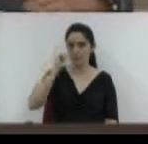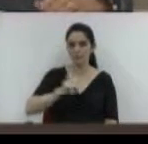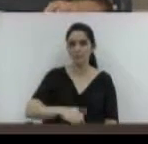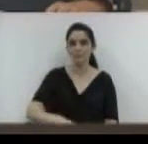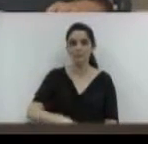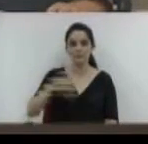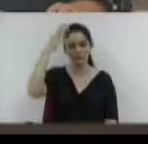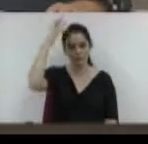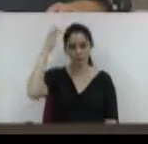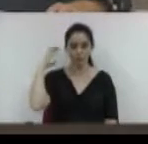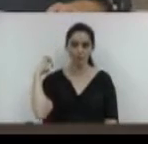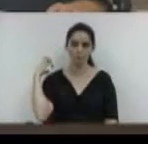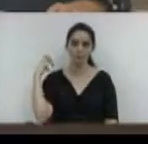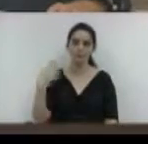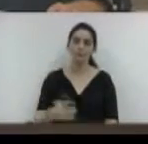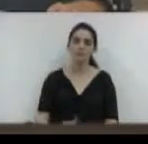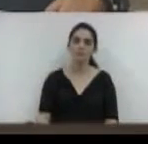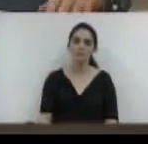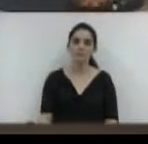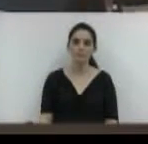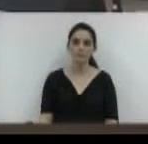Bogo.